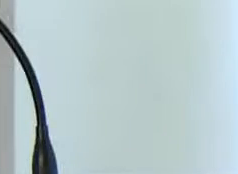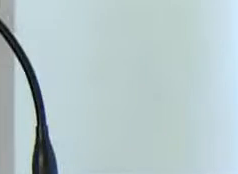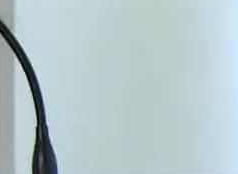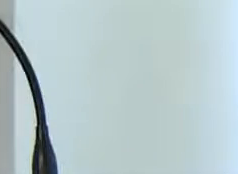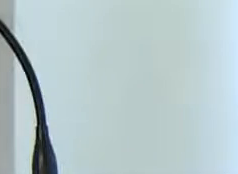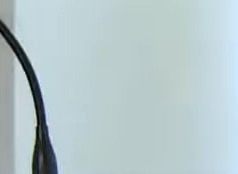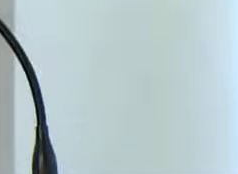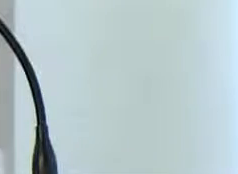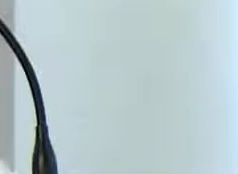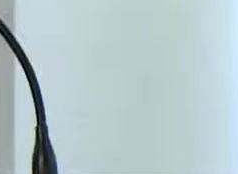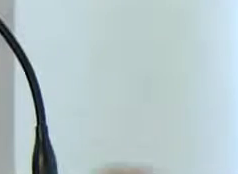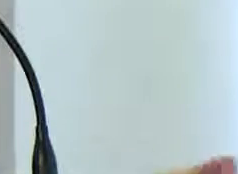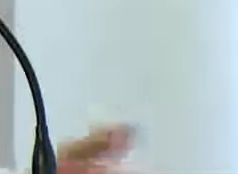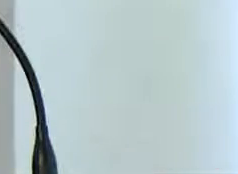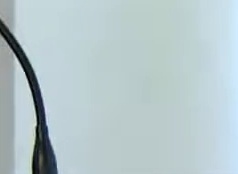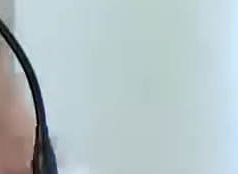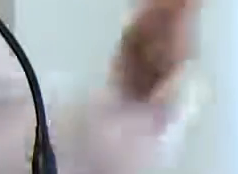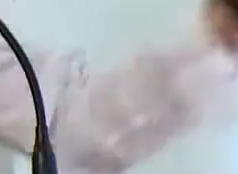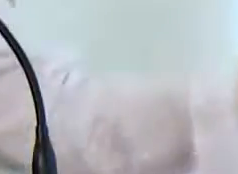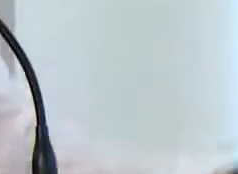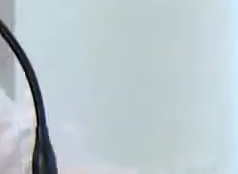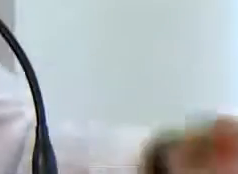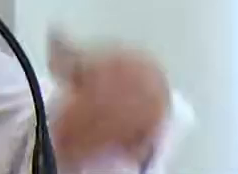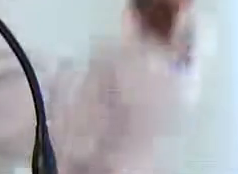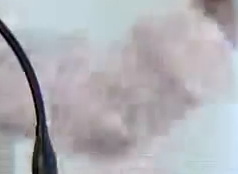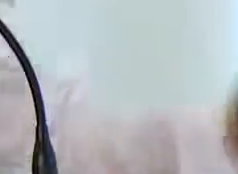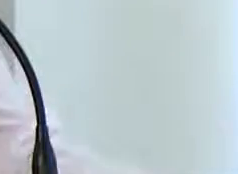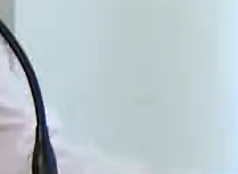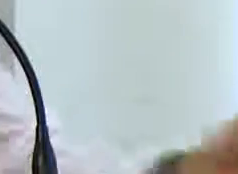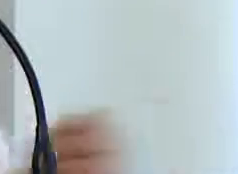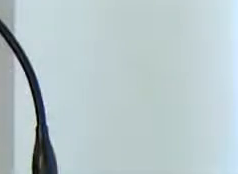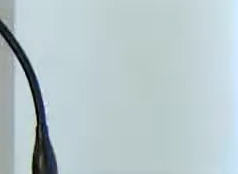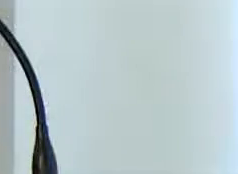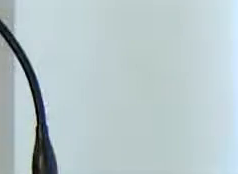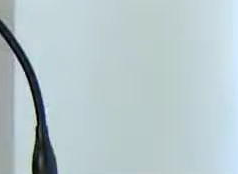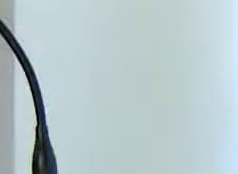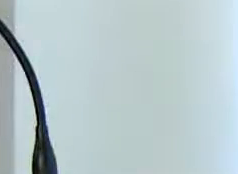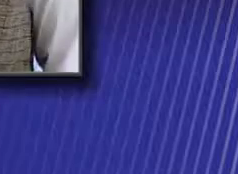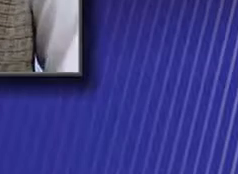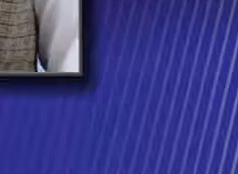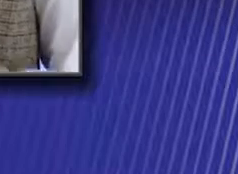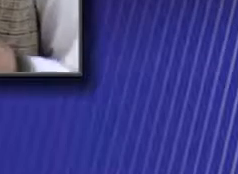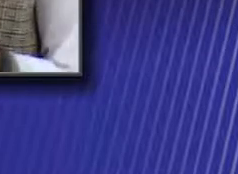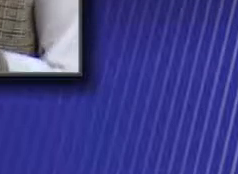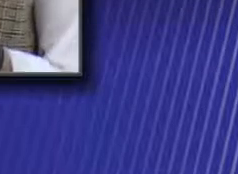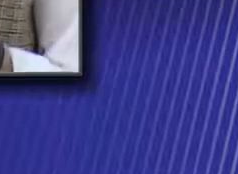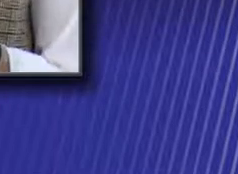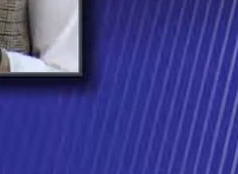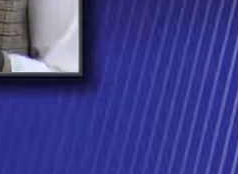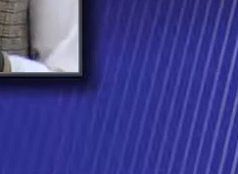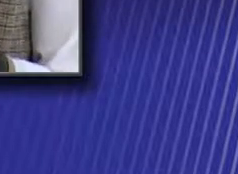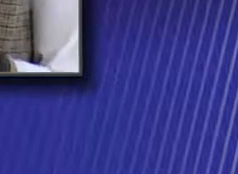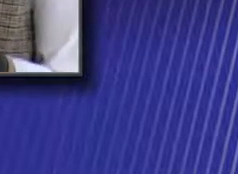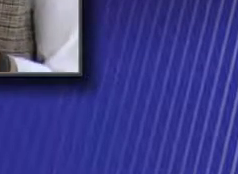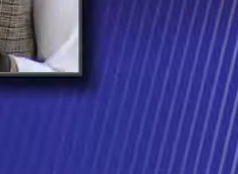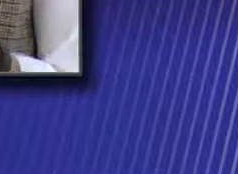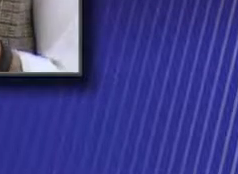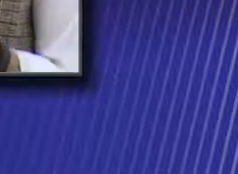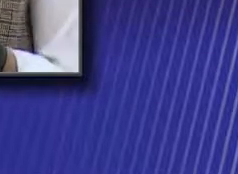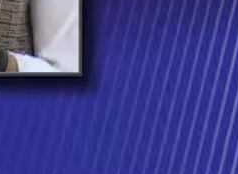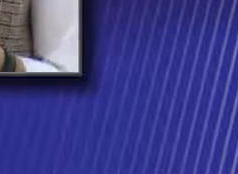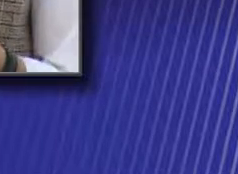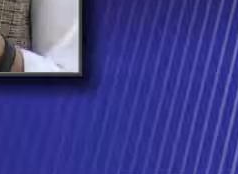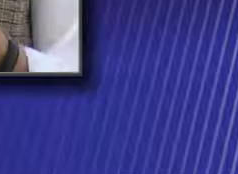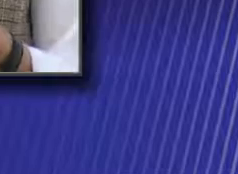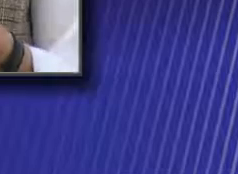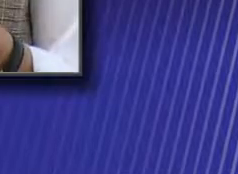para impedir. Então é aqui na cultura japonesa e em outros lugares eu também. Eu penso, vereadora, que o senso crítico